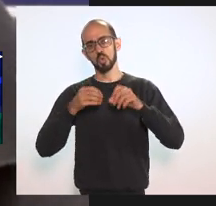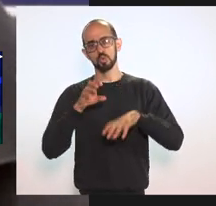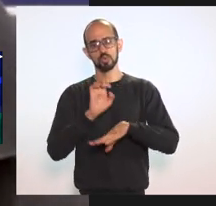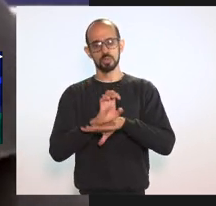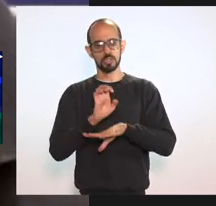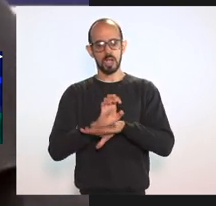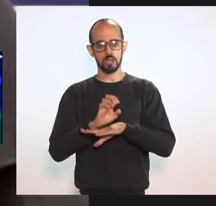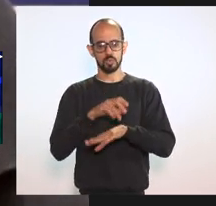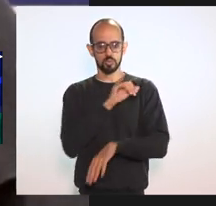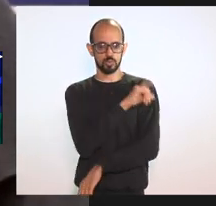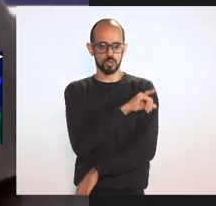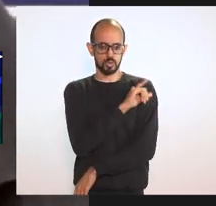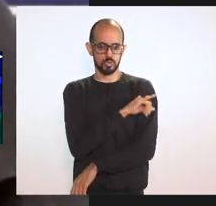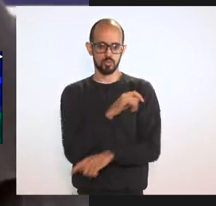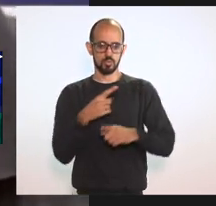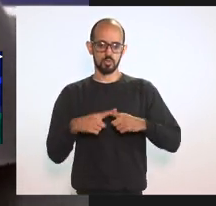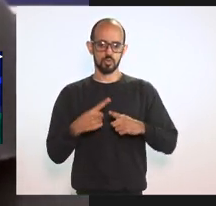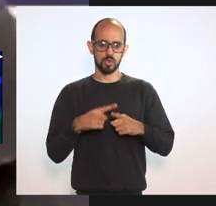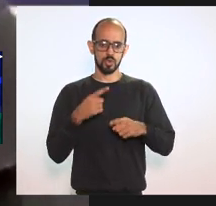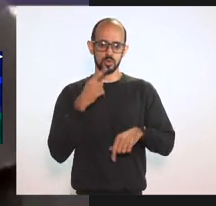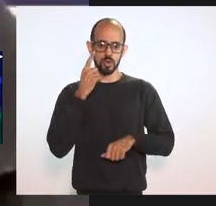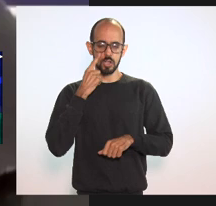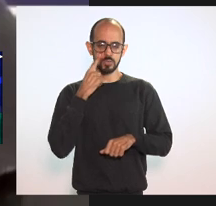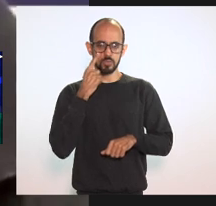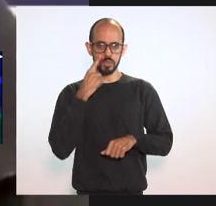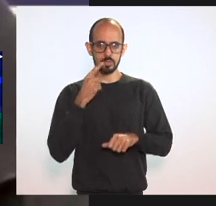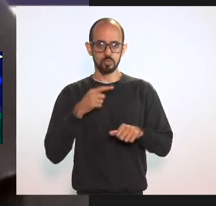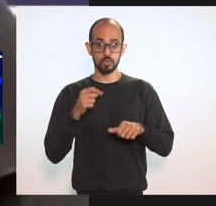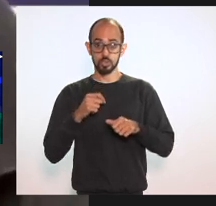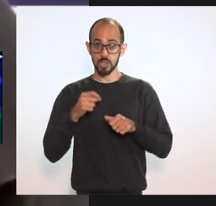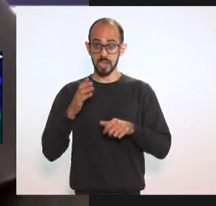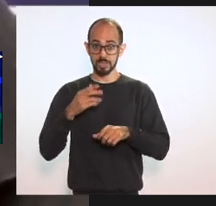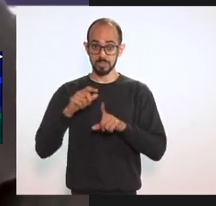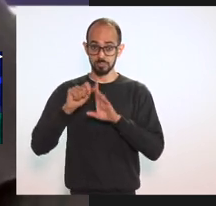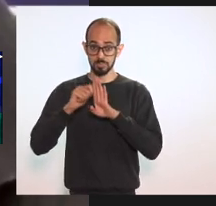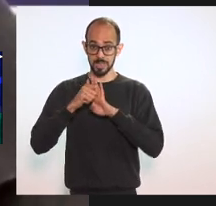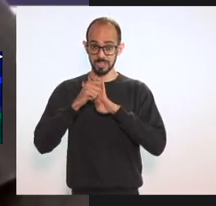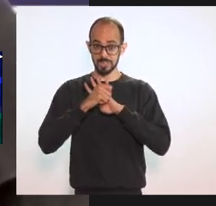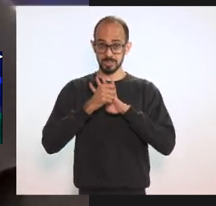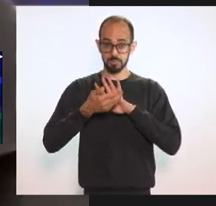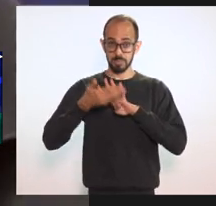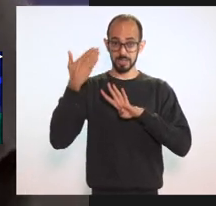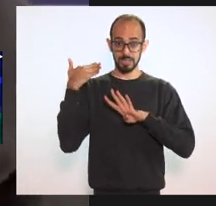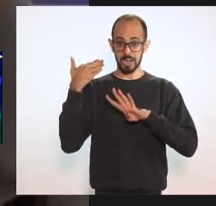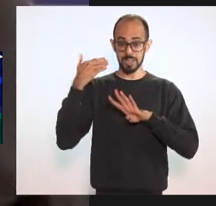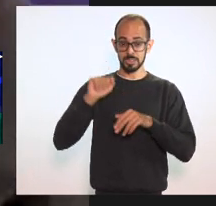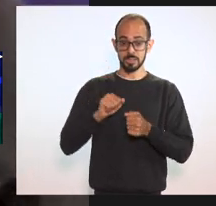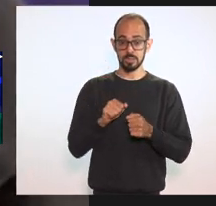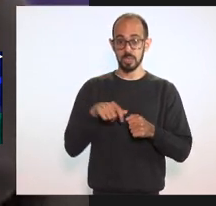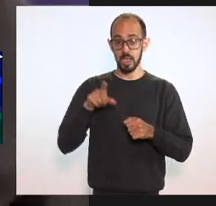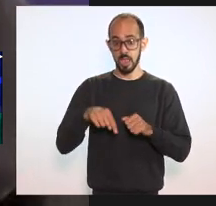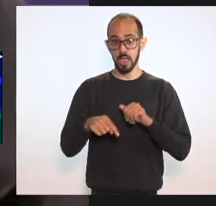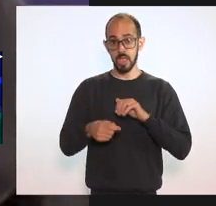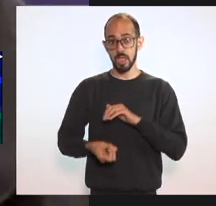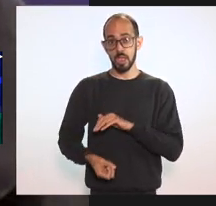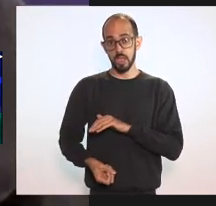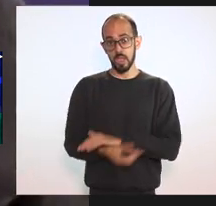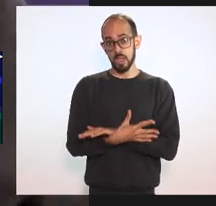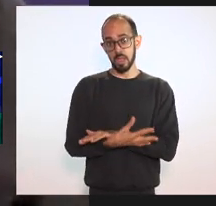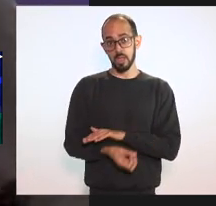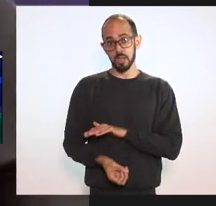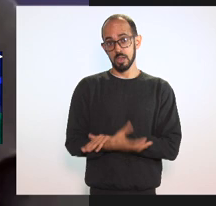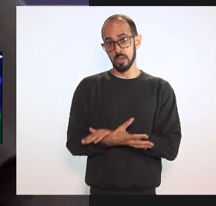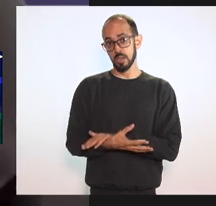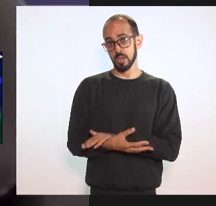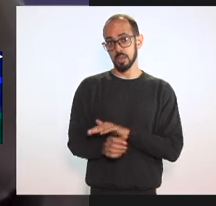é porque o que nós vimos né ao longo desses meses para trás desde o início é só fazer mim fogo como em